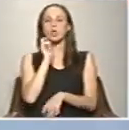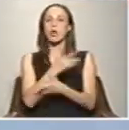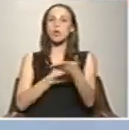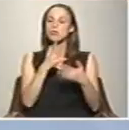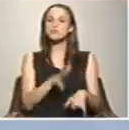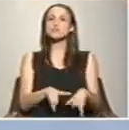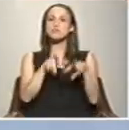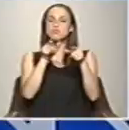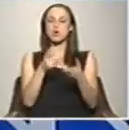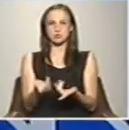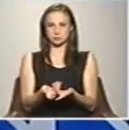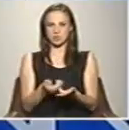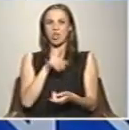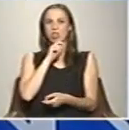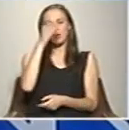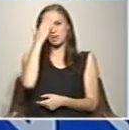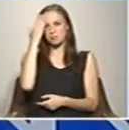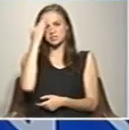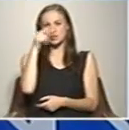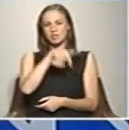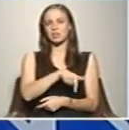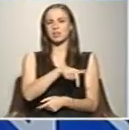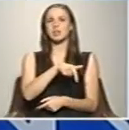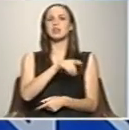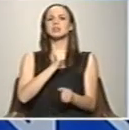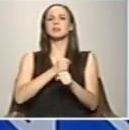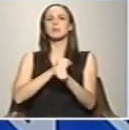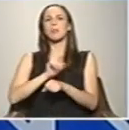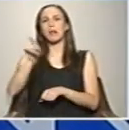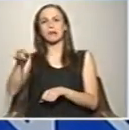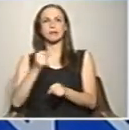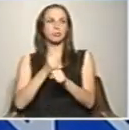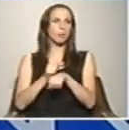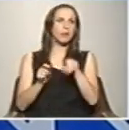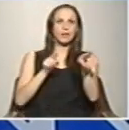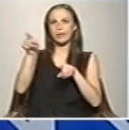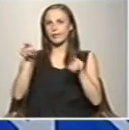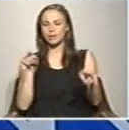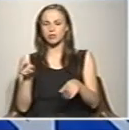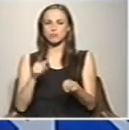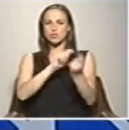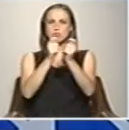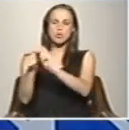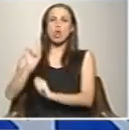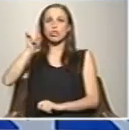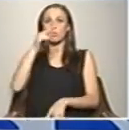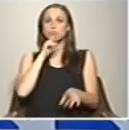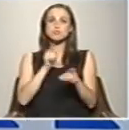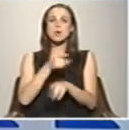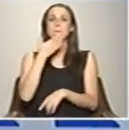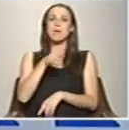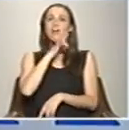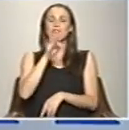mobilidade significa a pessoa ter a capacidade de estar aqui e trabalhar para ali amanhã se for preciso ou depois de amanhã para cá. E ao mesmo tempo depois pede-se à família que possa